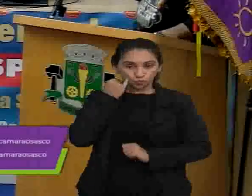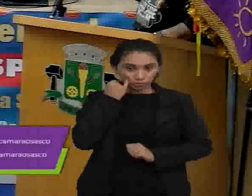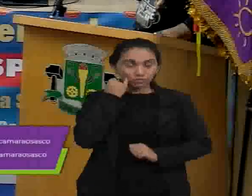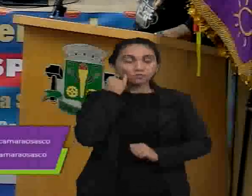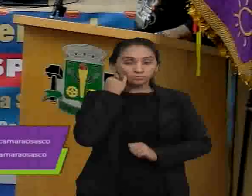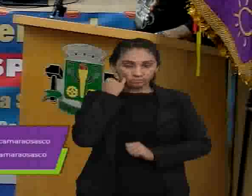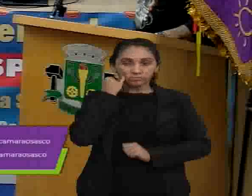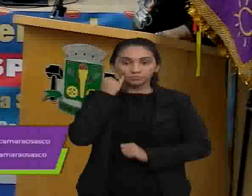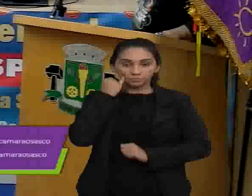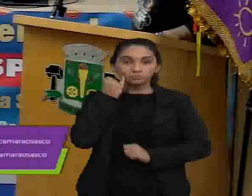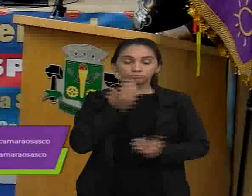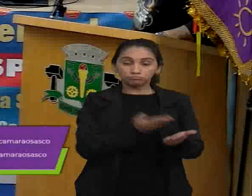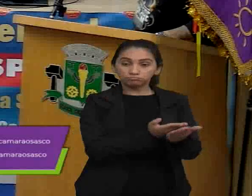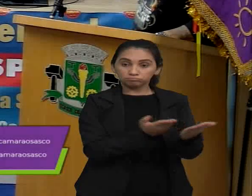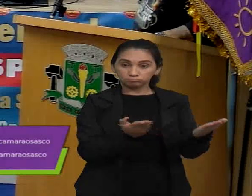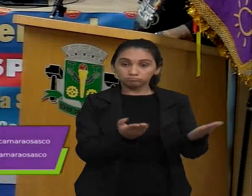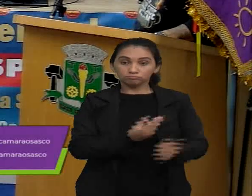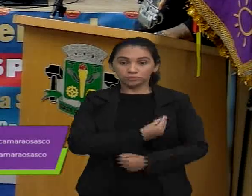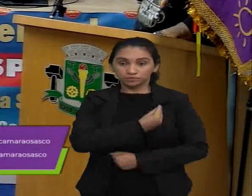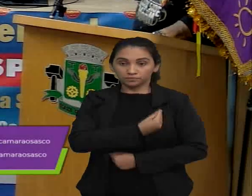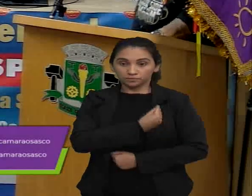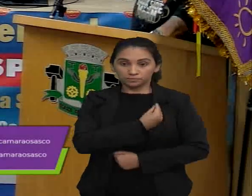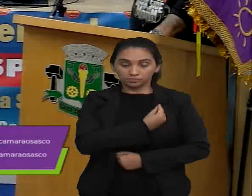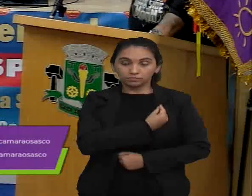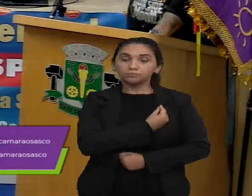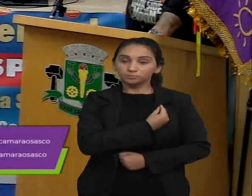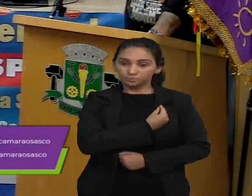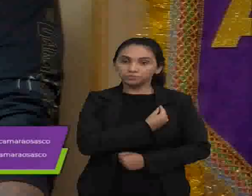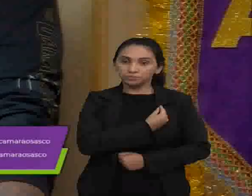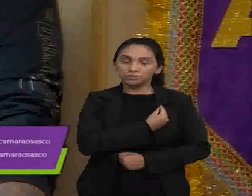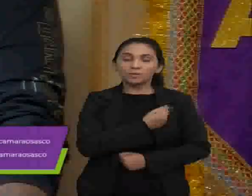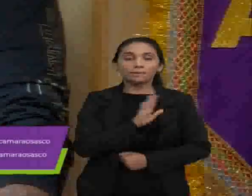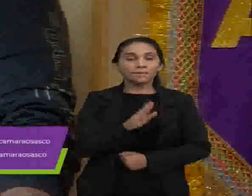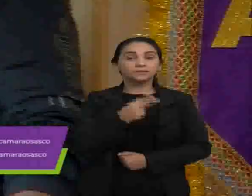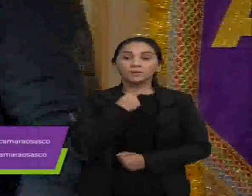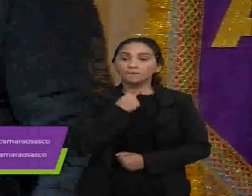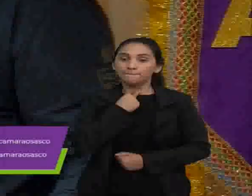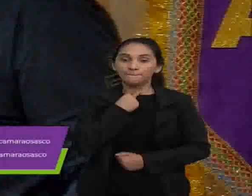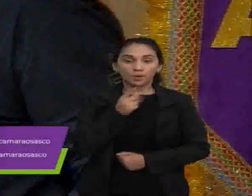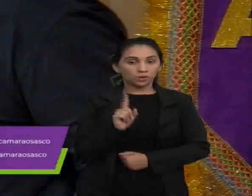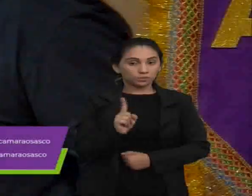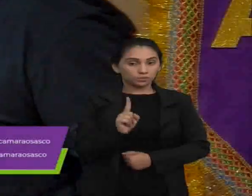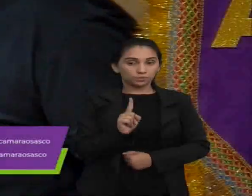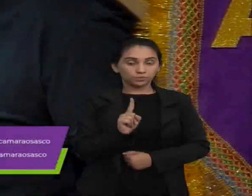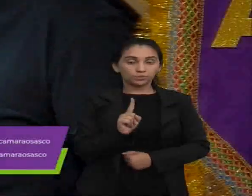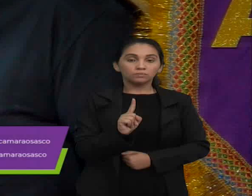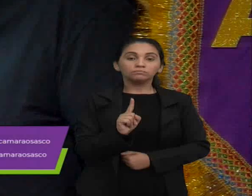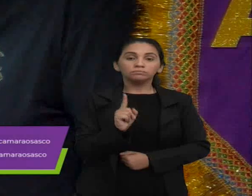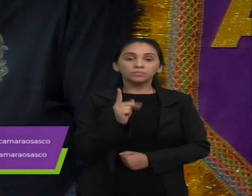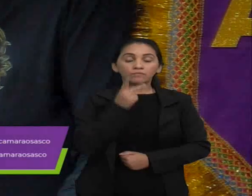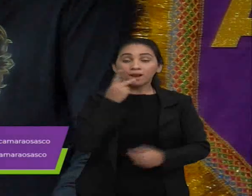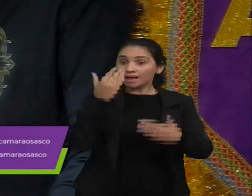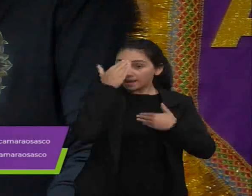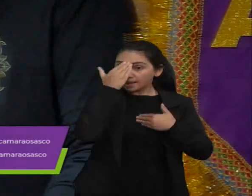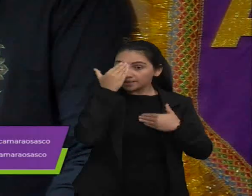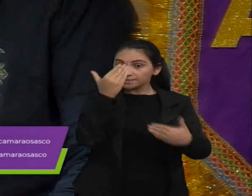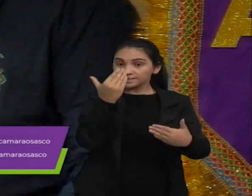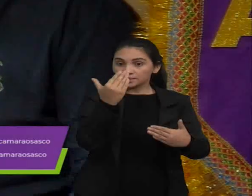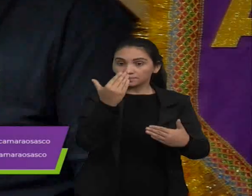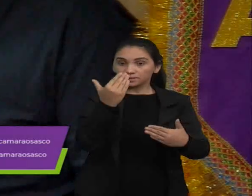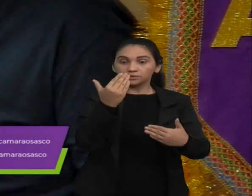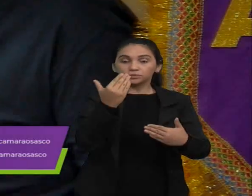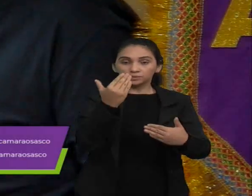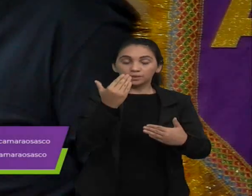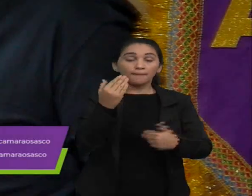cumprimentar aqui todos os parlamentares presentes. Mas eu não posso deixar aqui de fazer um agradecimento aqui